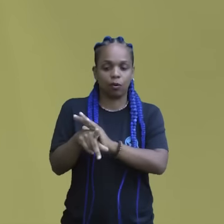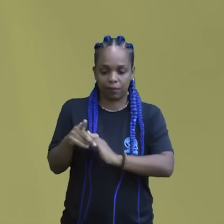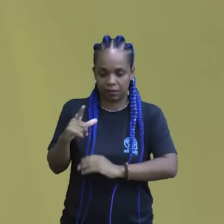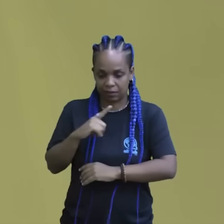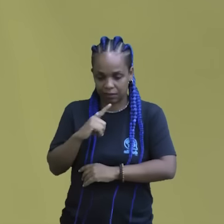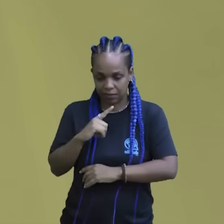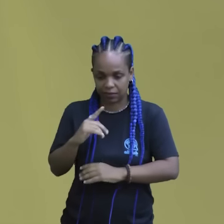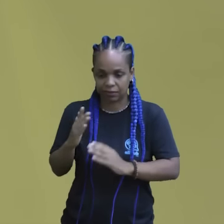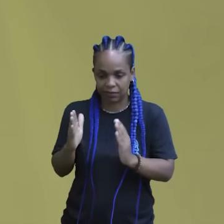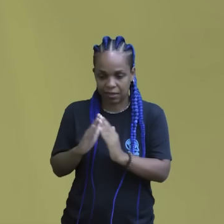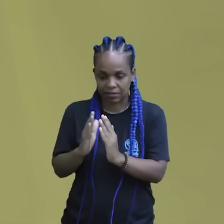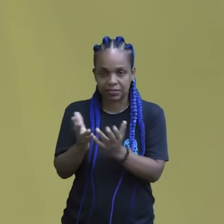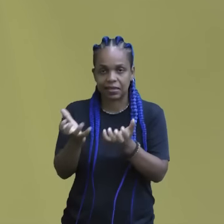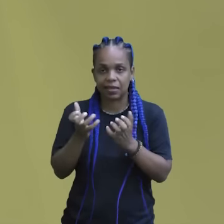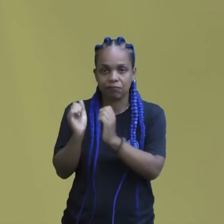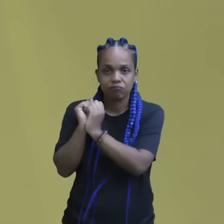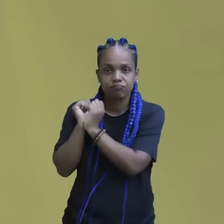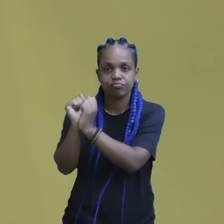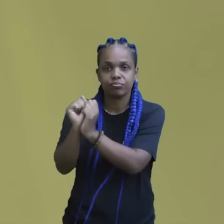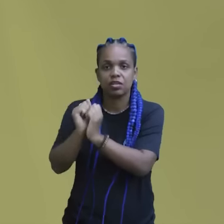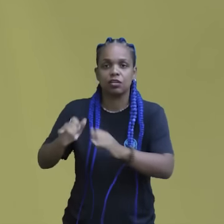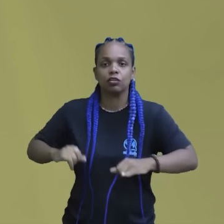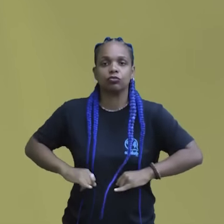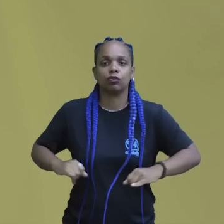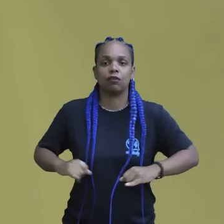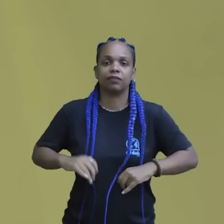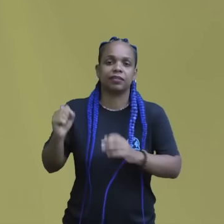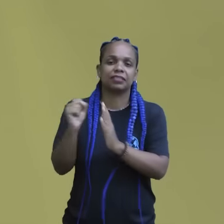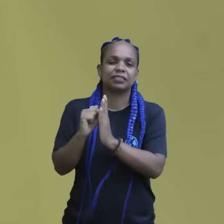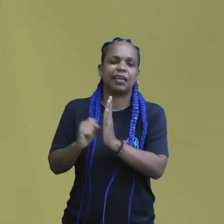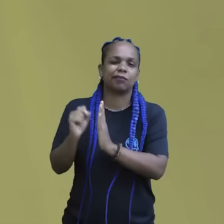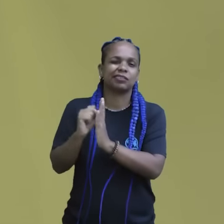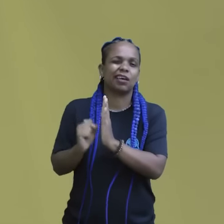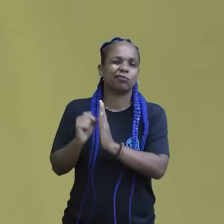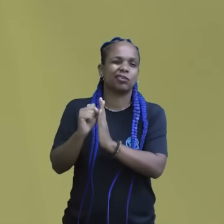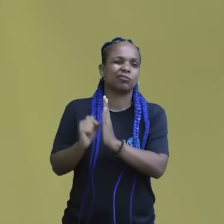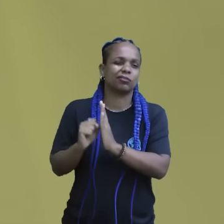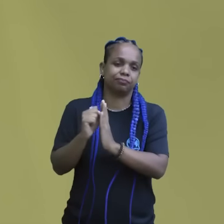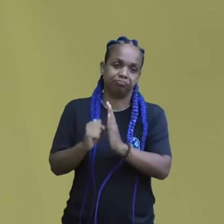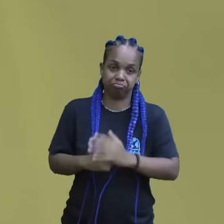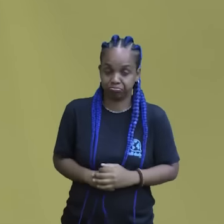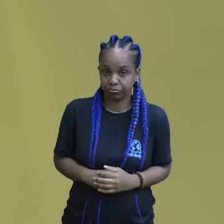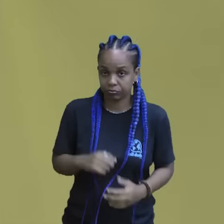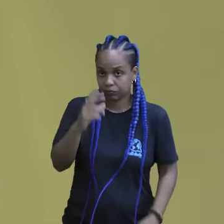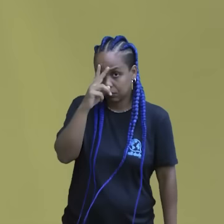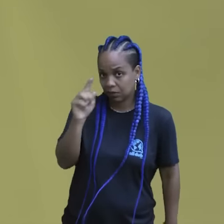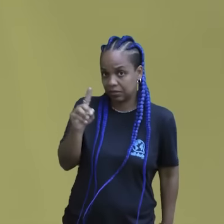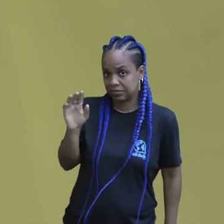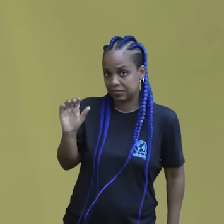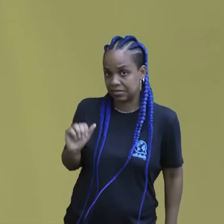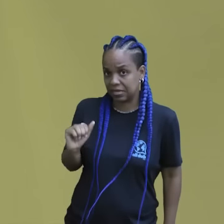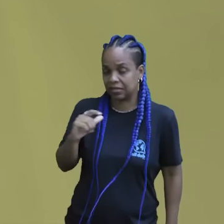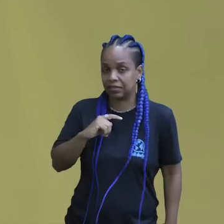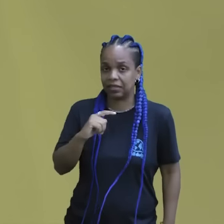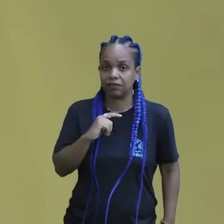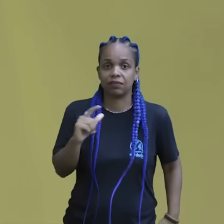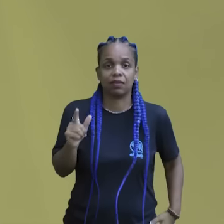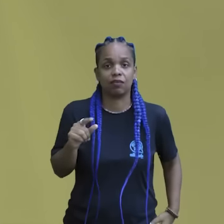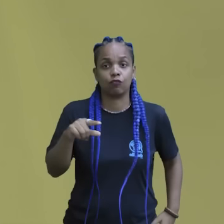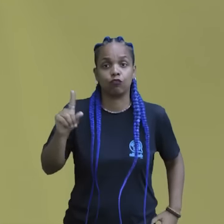é que o Zeca, esse velho funcionário, tem pena do Zeca e diz: vem cá, me conta por que você está